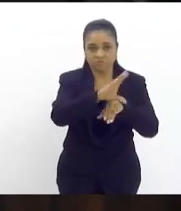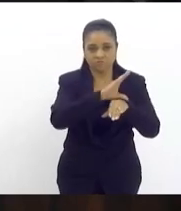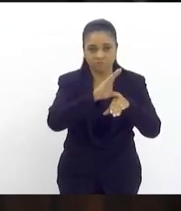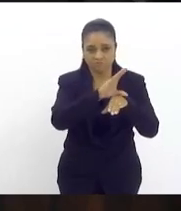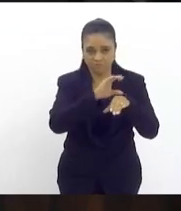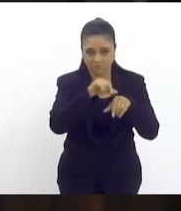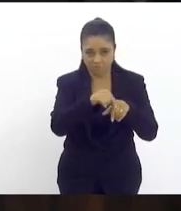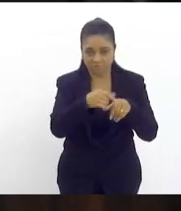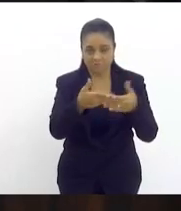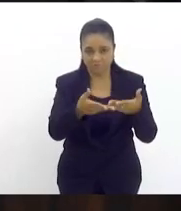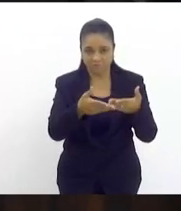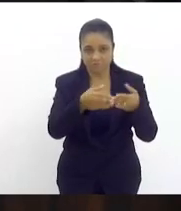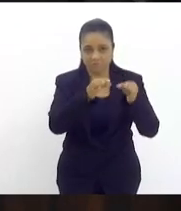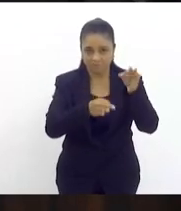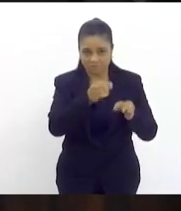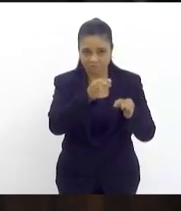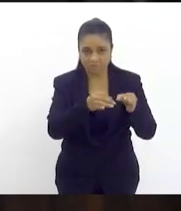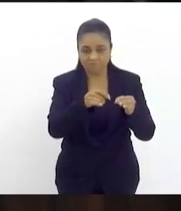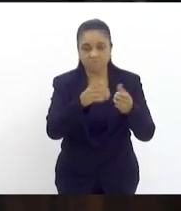como estão.